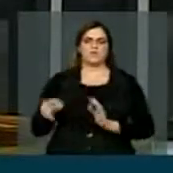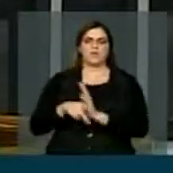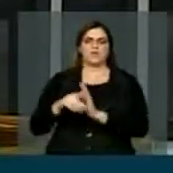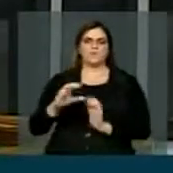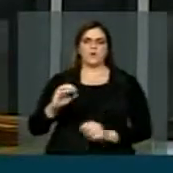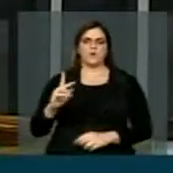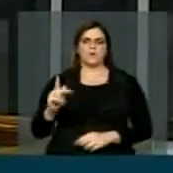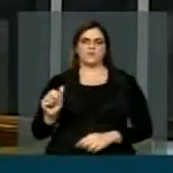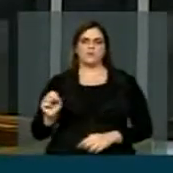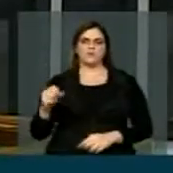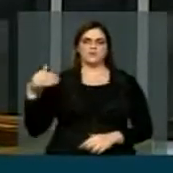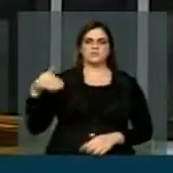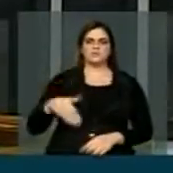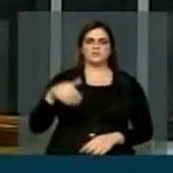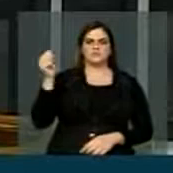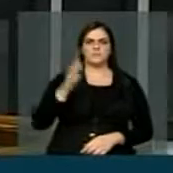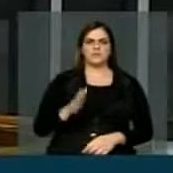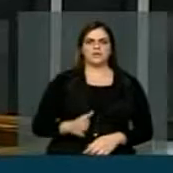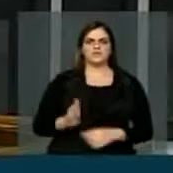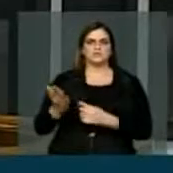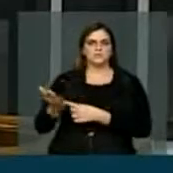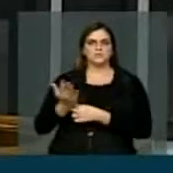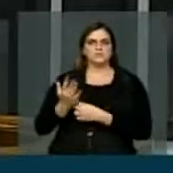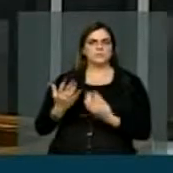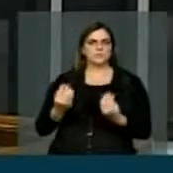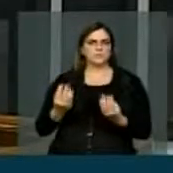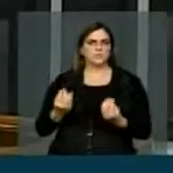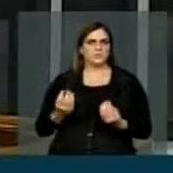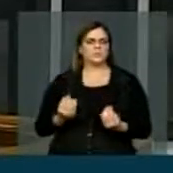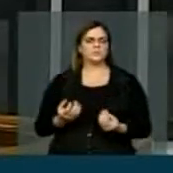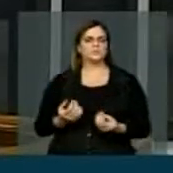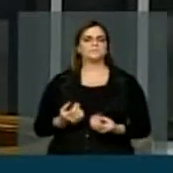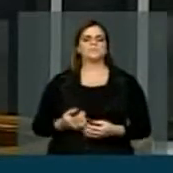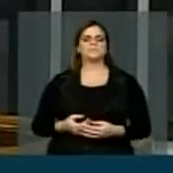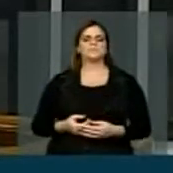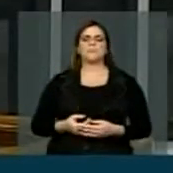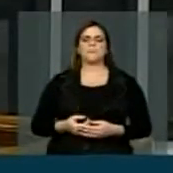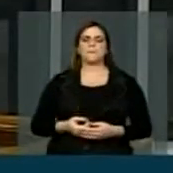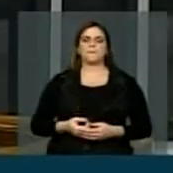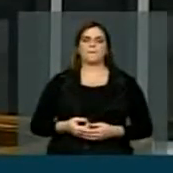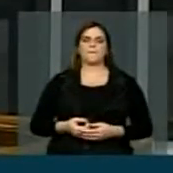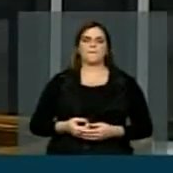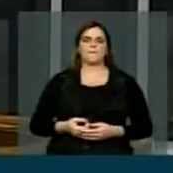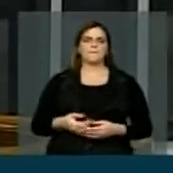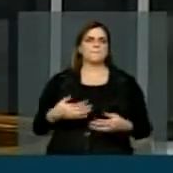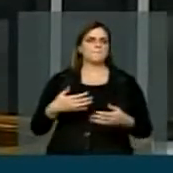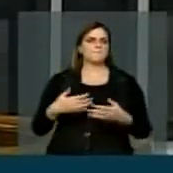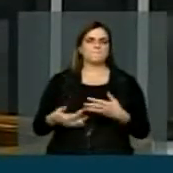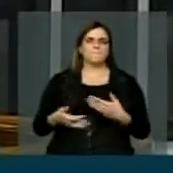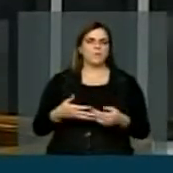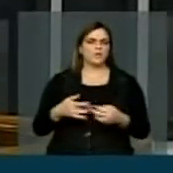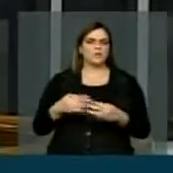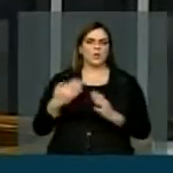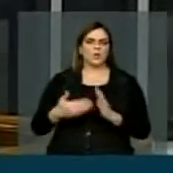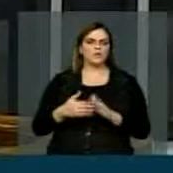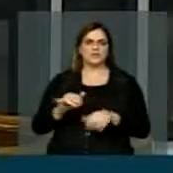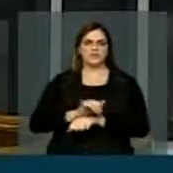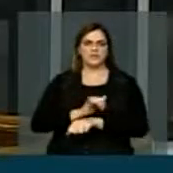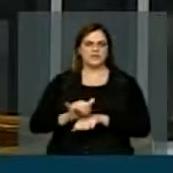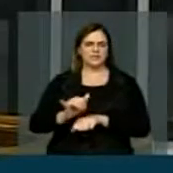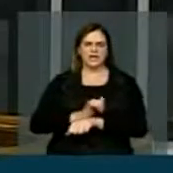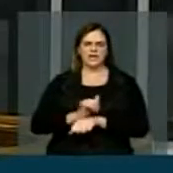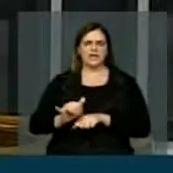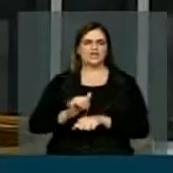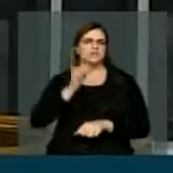nosso Brasil, e que nos ajudam, têm ajudado bastante em todas essas estratégias, em todas